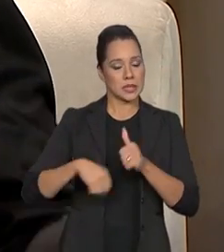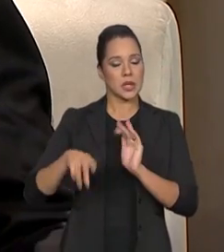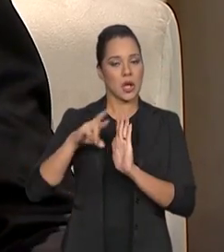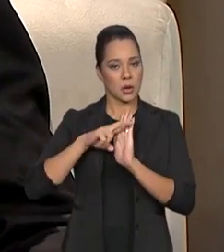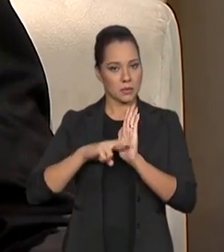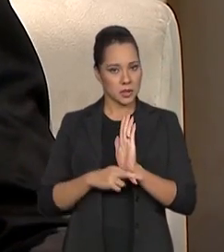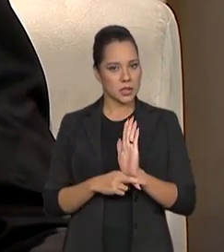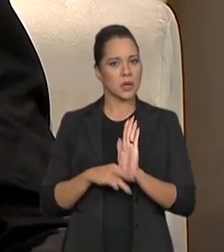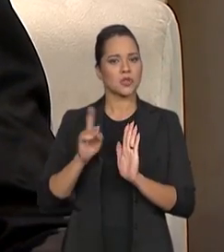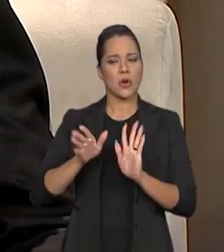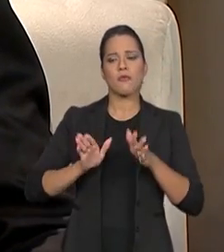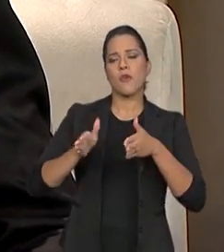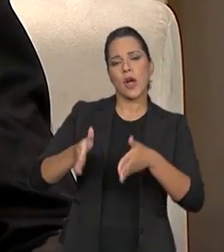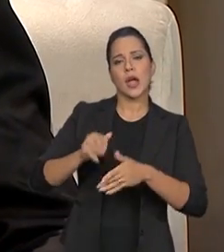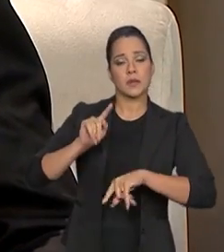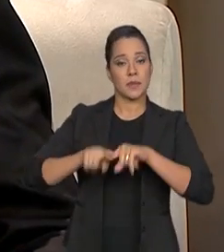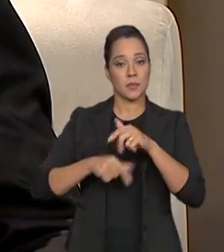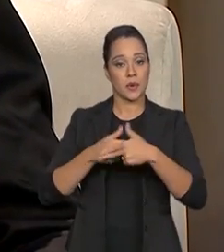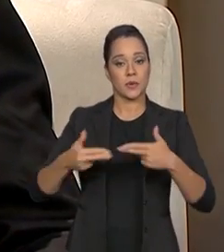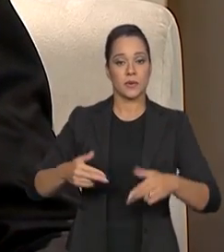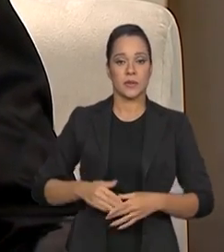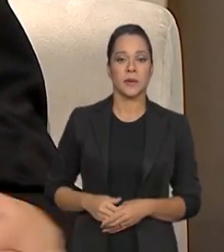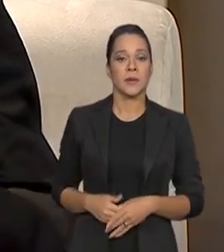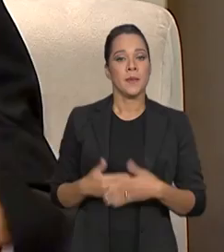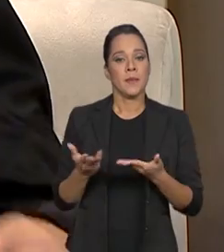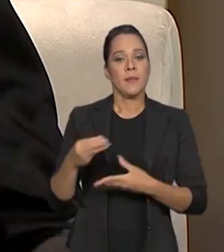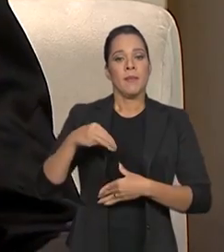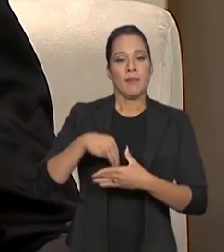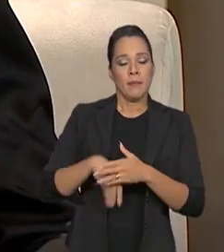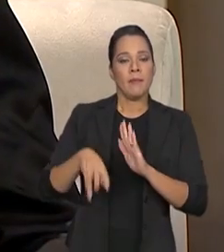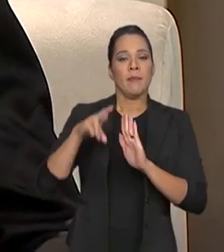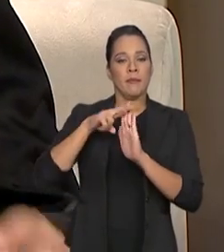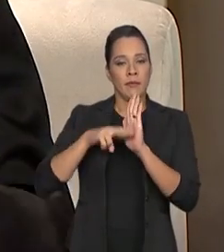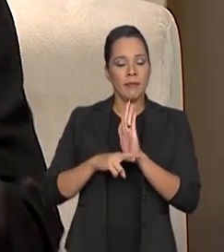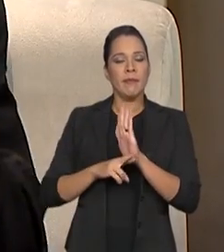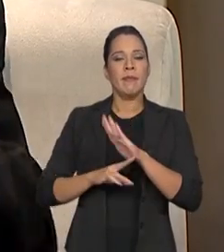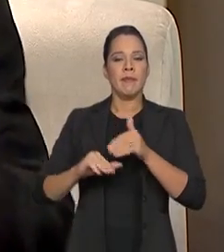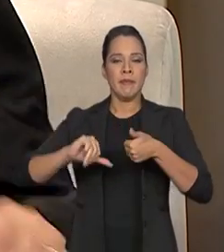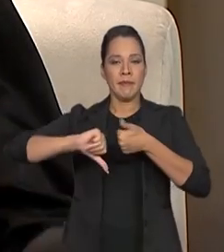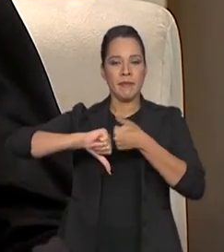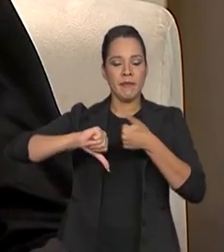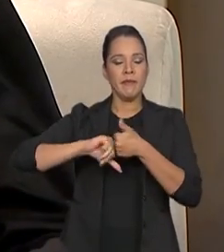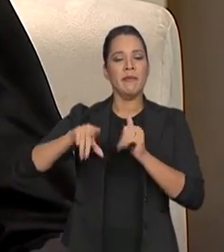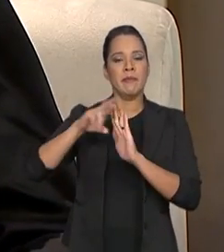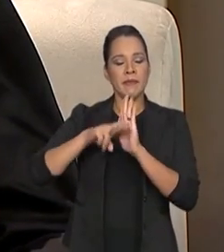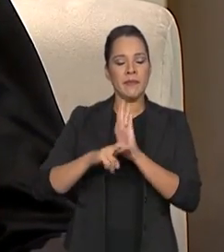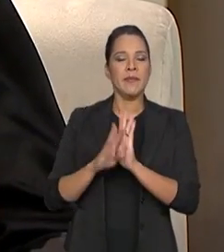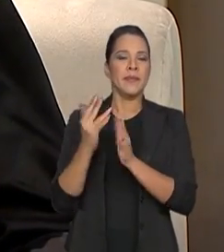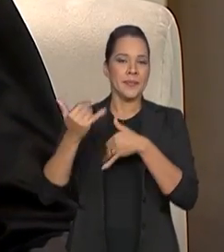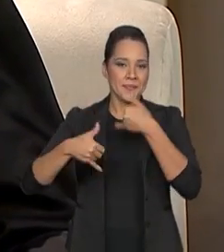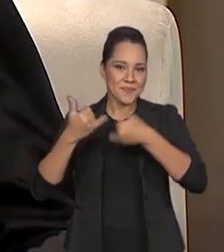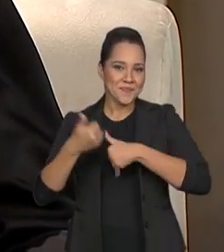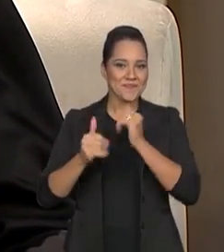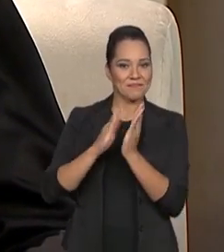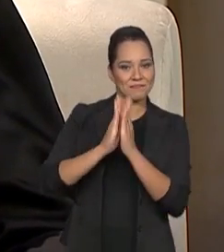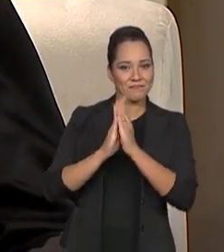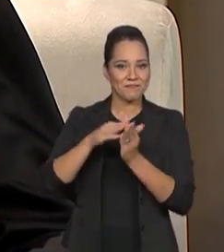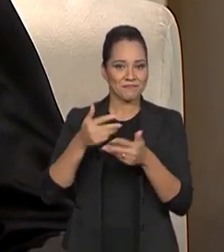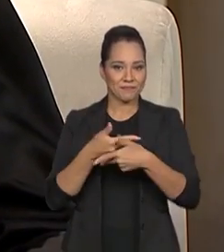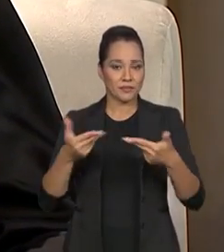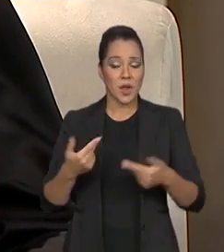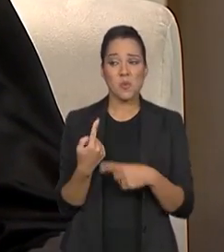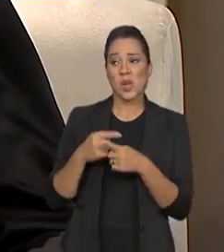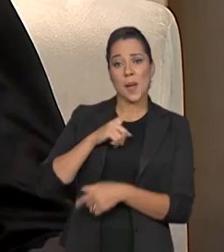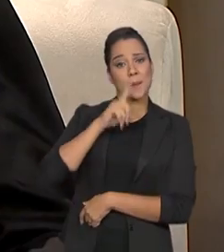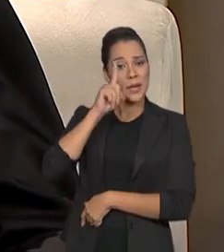foi historicamente muito voltada para produtos e dentro dos regulamentos do Inmetro um deles é o regulamento de brinquedos que pelo perigo